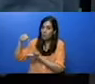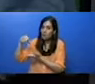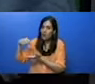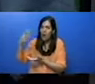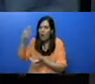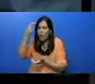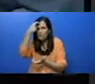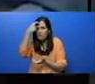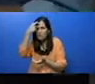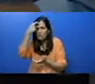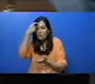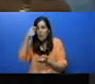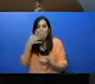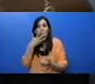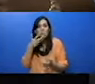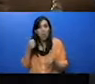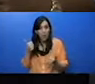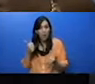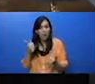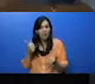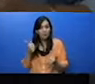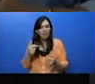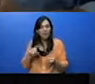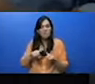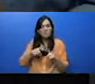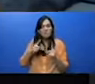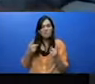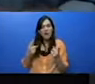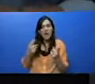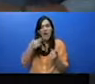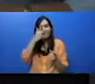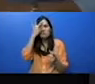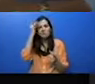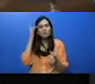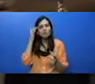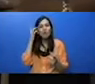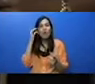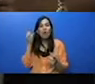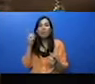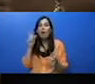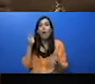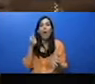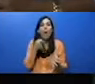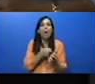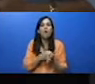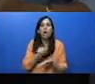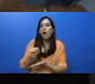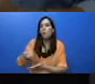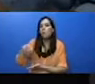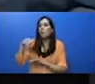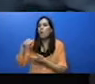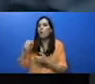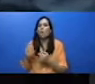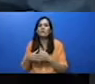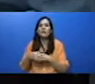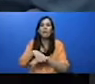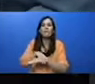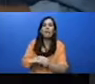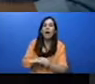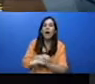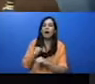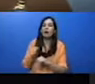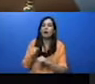conscientização está maior, as pessoas já estão tendo a consciência de não consumir esses tipos de produtos. Nós temos o